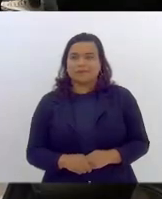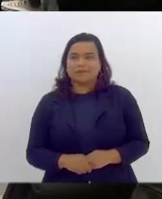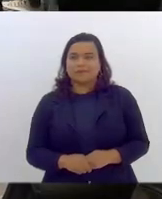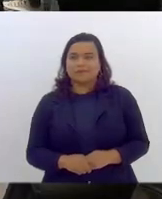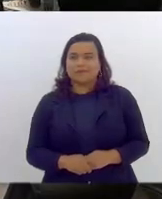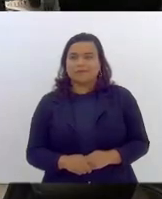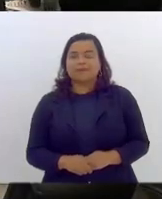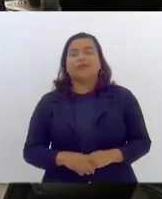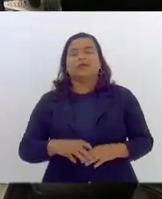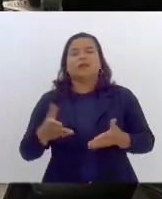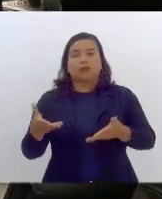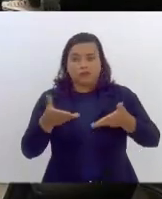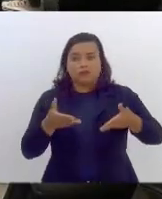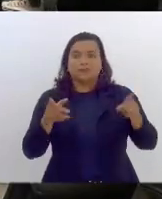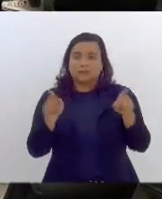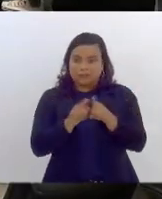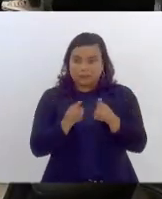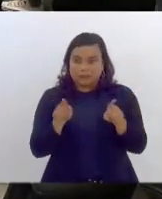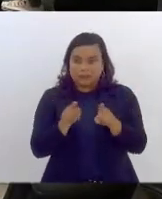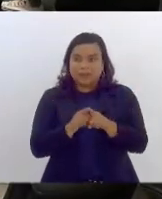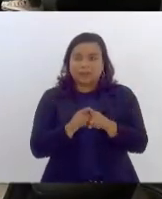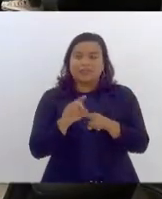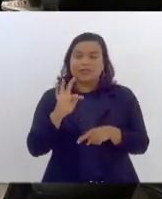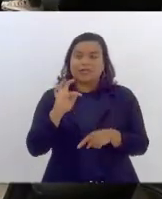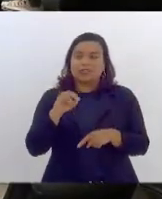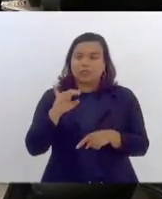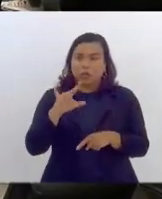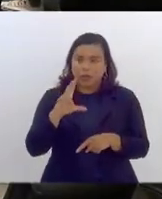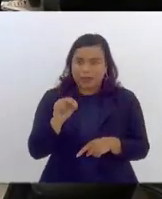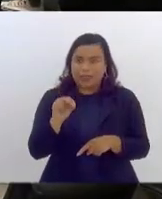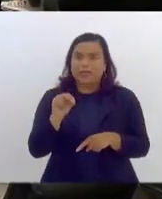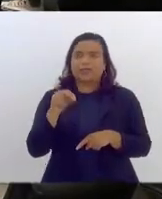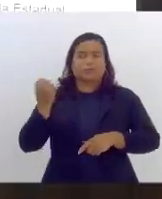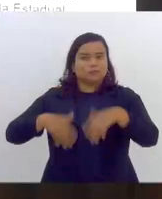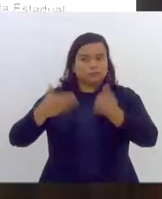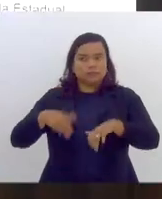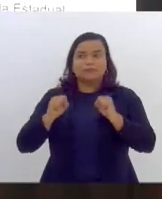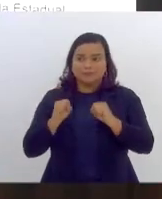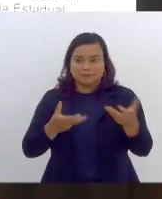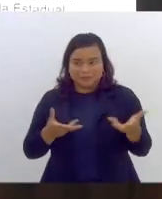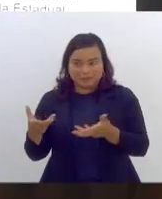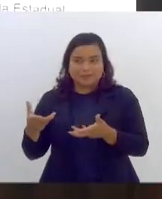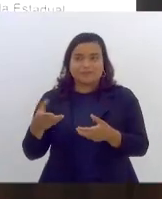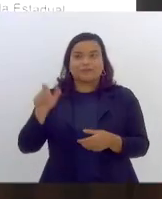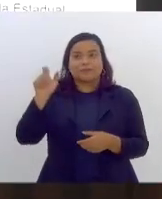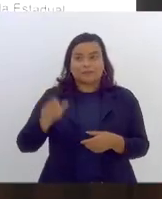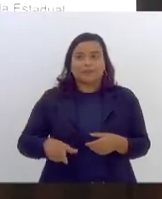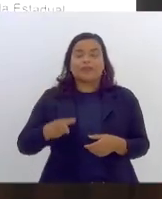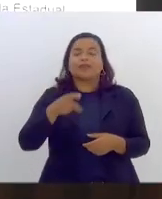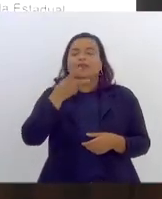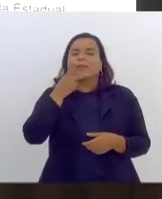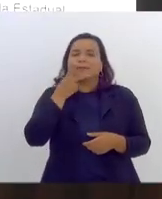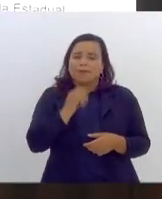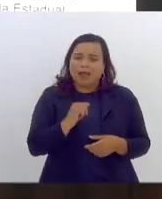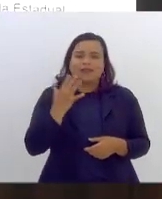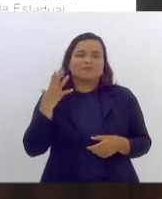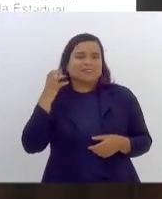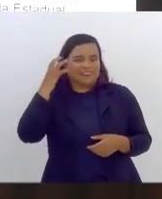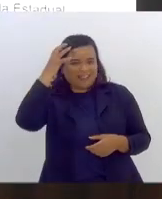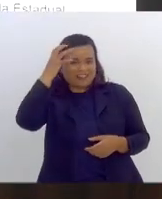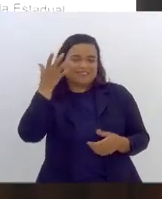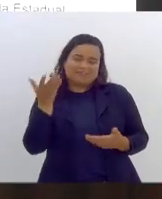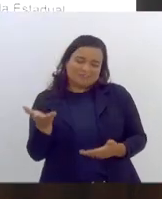E já convido ao Toninho a fazer uso da sua fala. Toninho, que é pai de Marielle Franco e